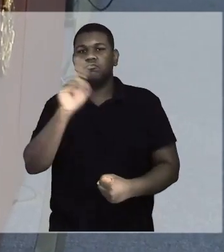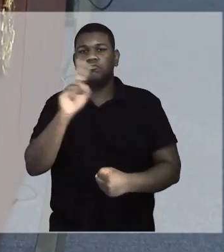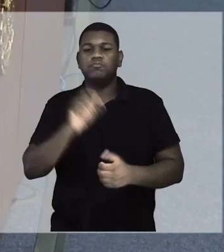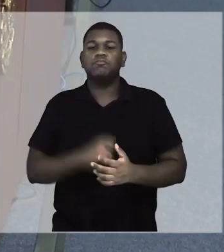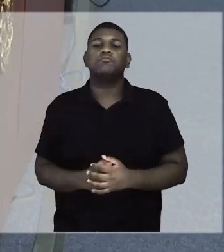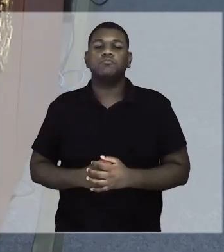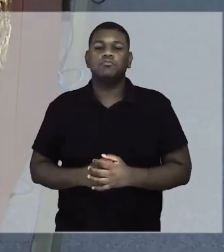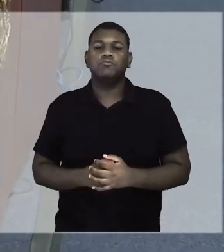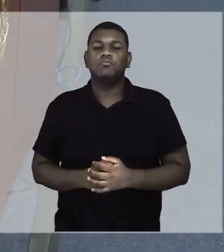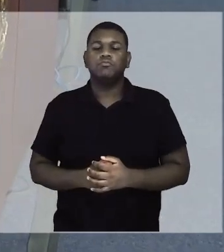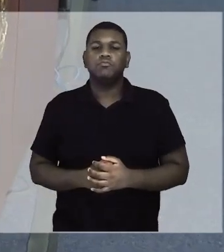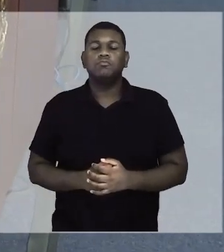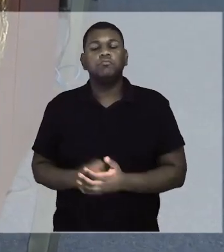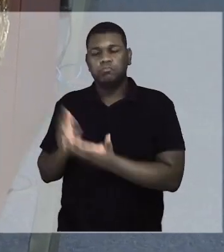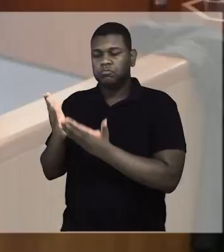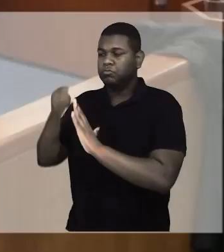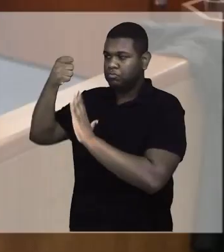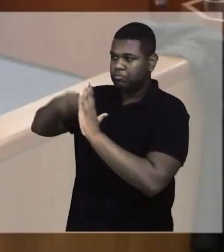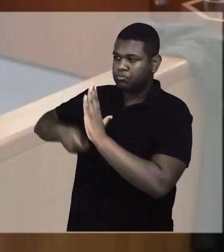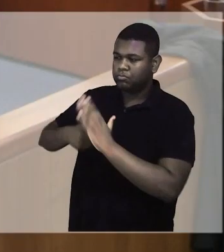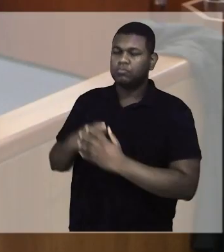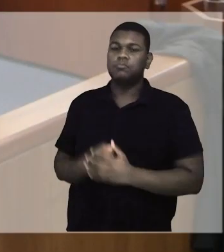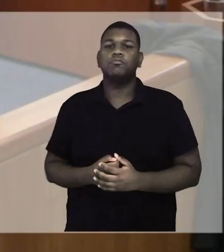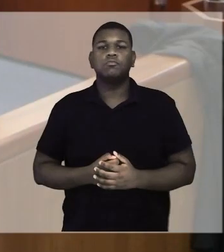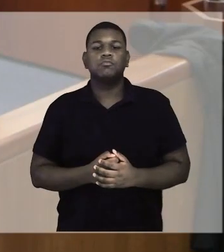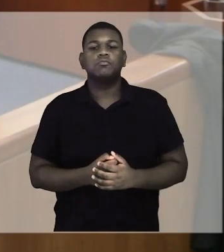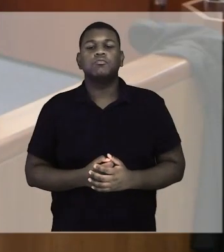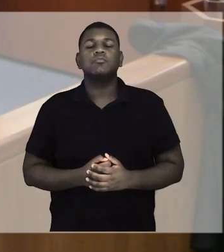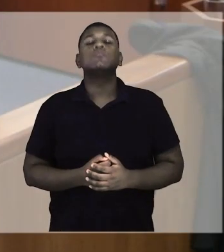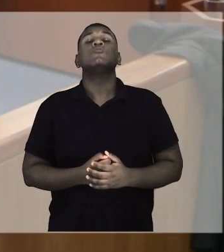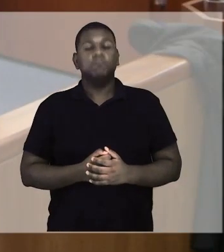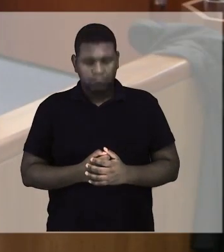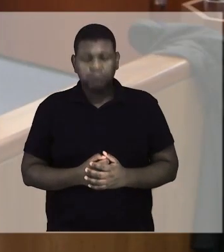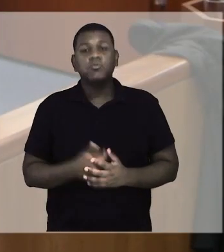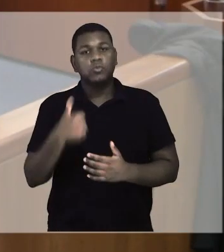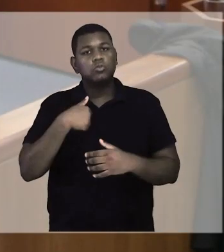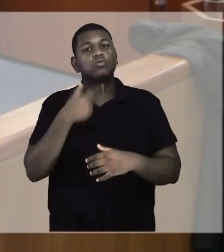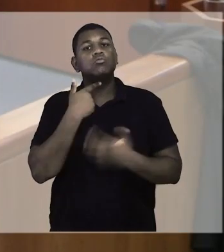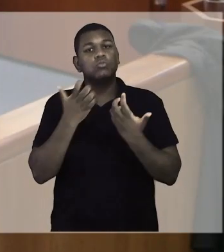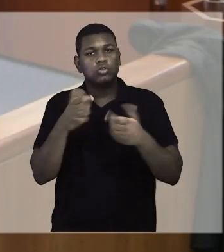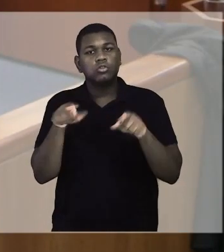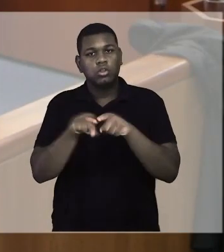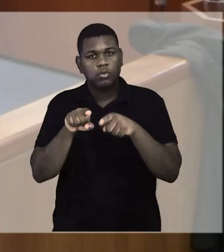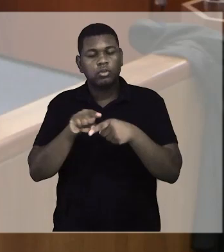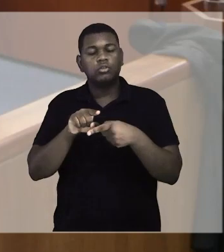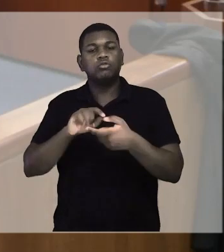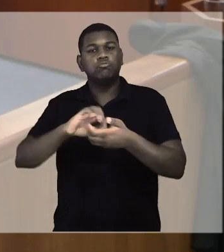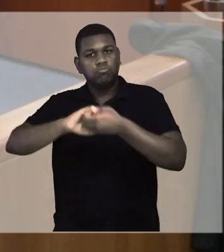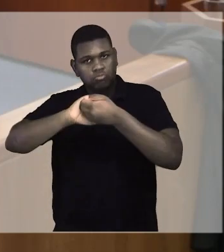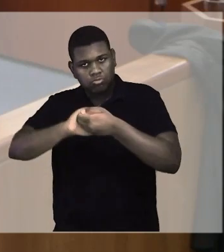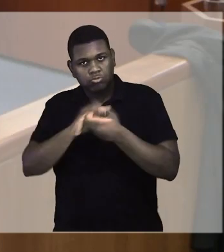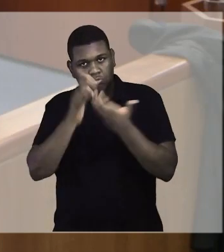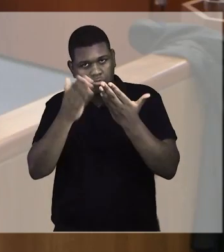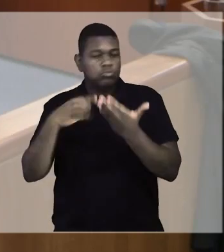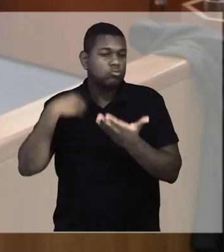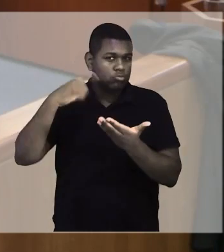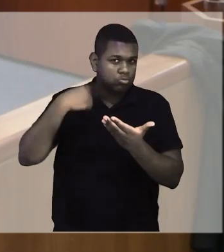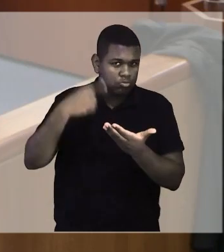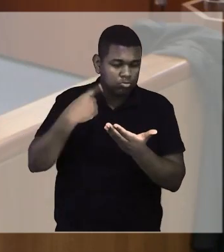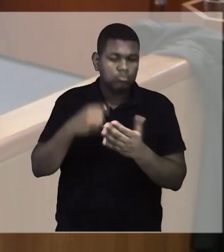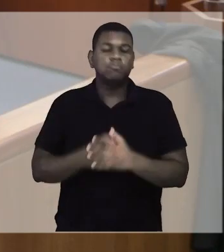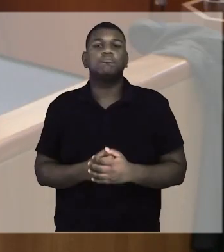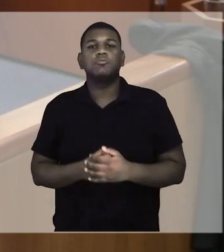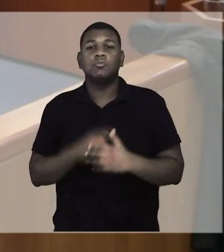não provimento do recurso. Muito obrigado. Eminente relator. Senhor presidente, eu também quero